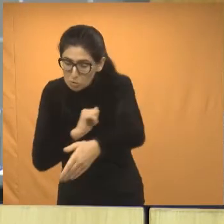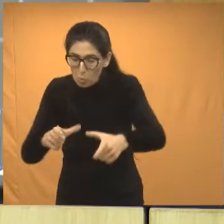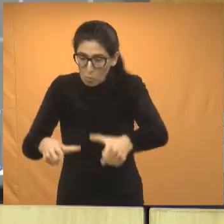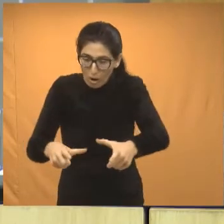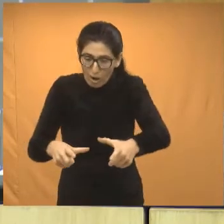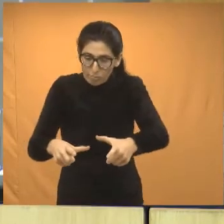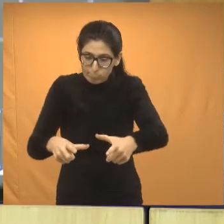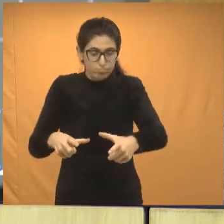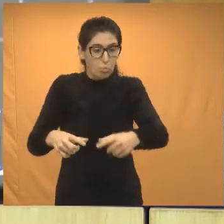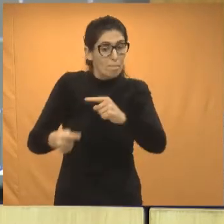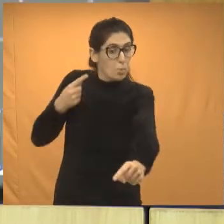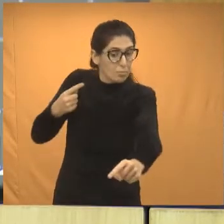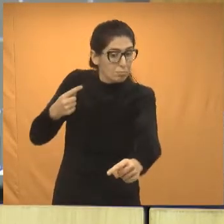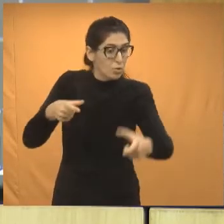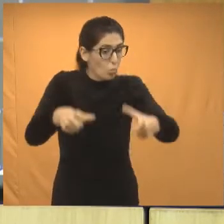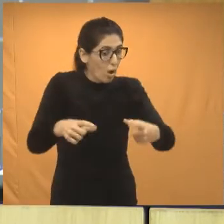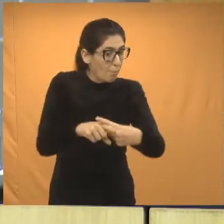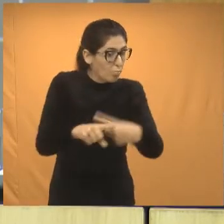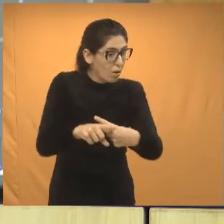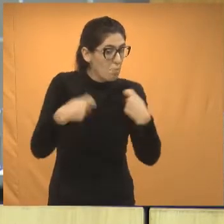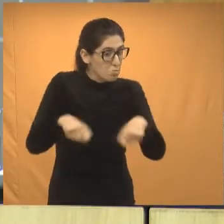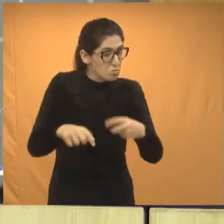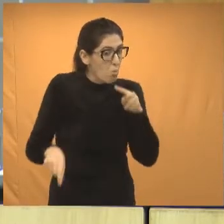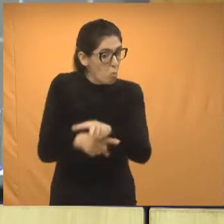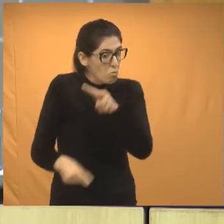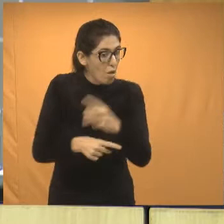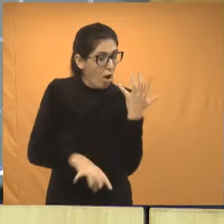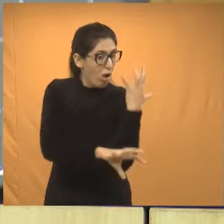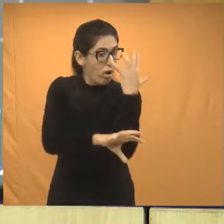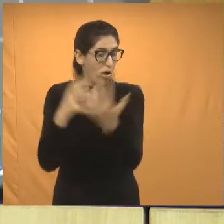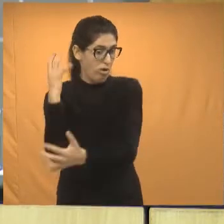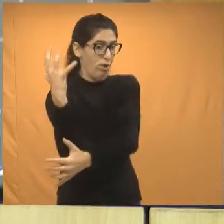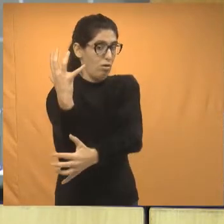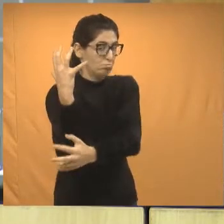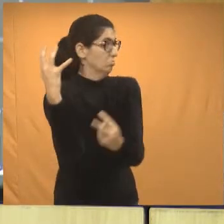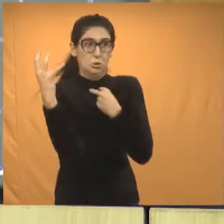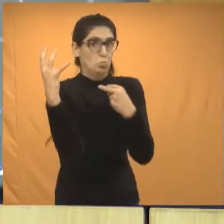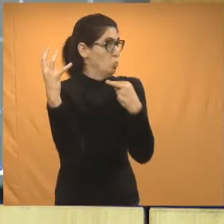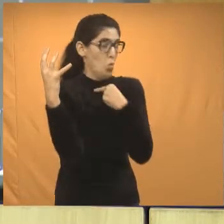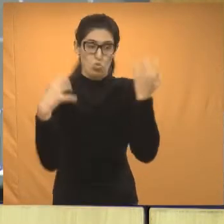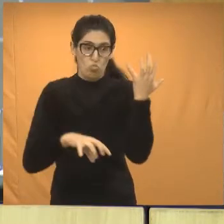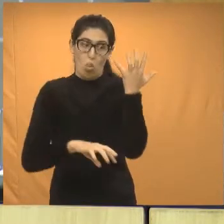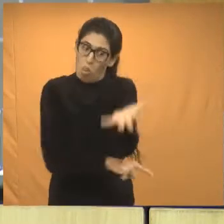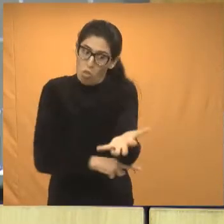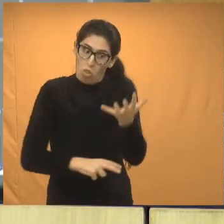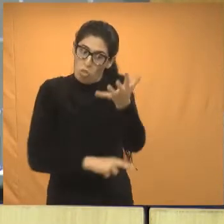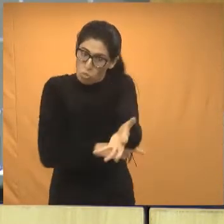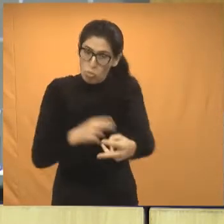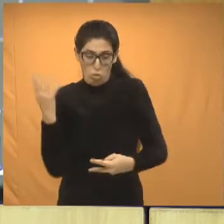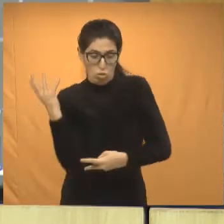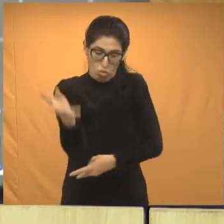preservação permanente, APP, supressão de vegetal e corte de árvores